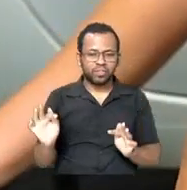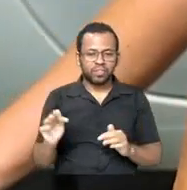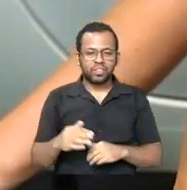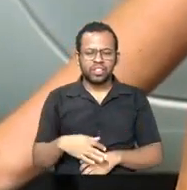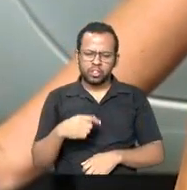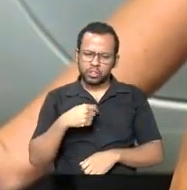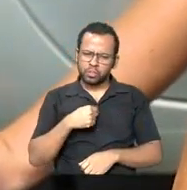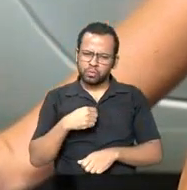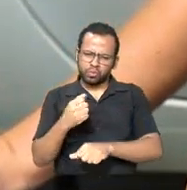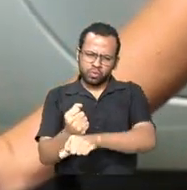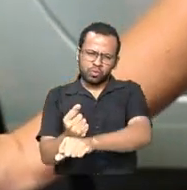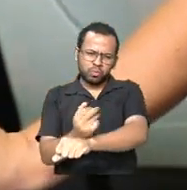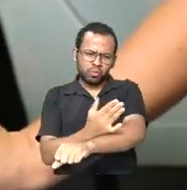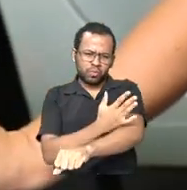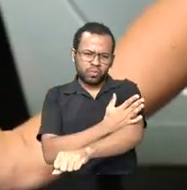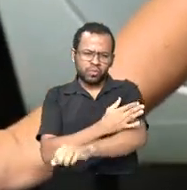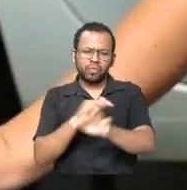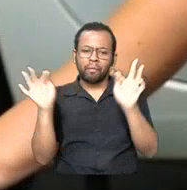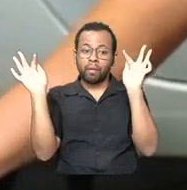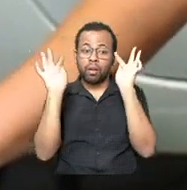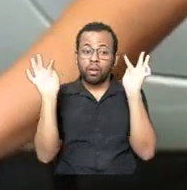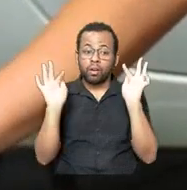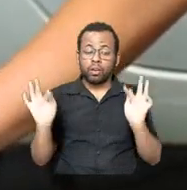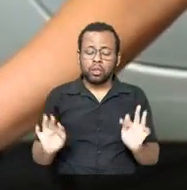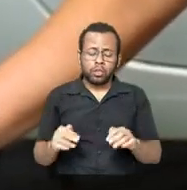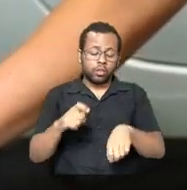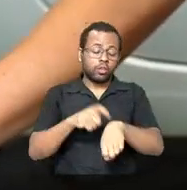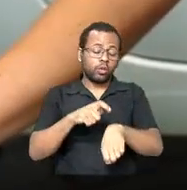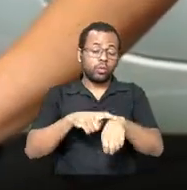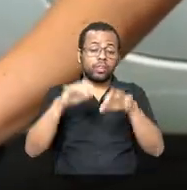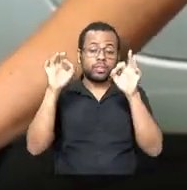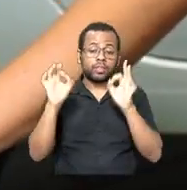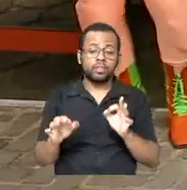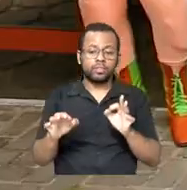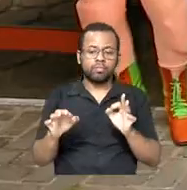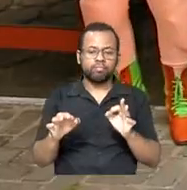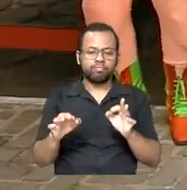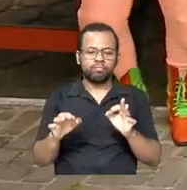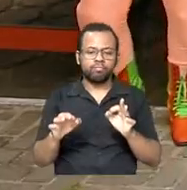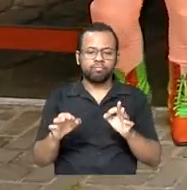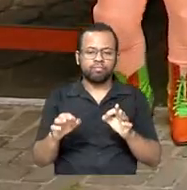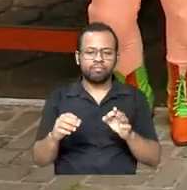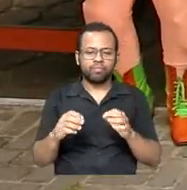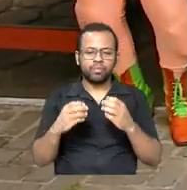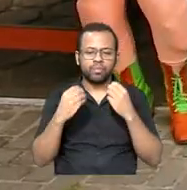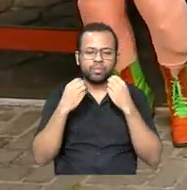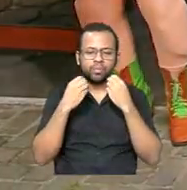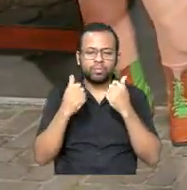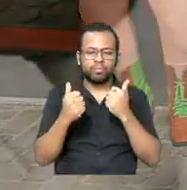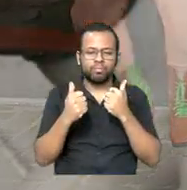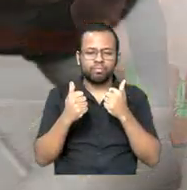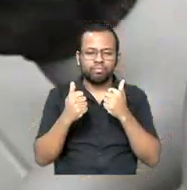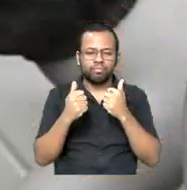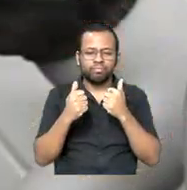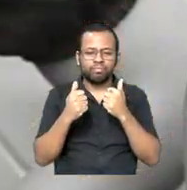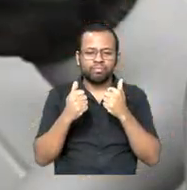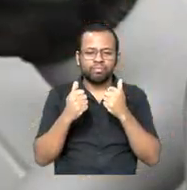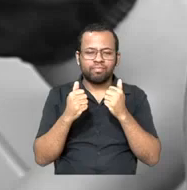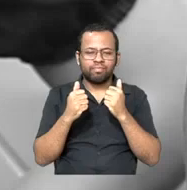tô muito feliz chegou na hora certa e um bom